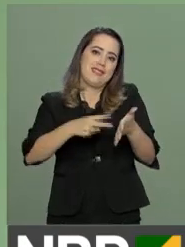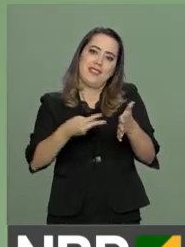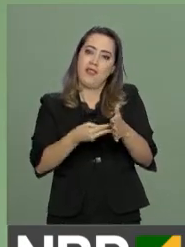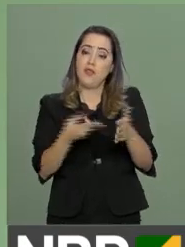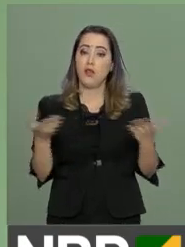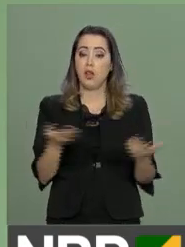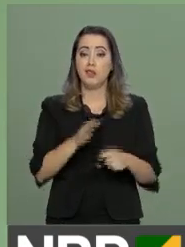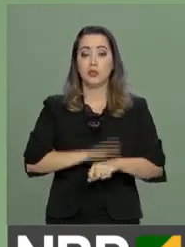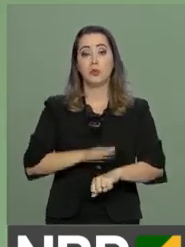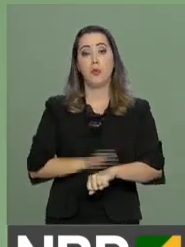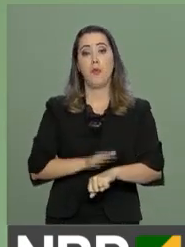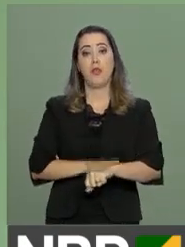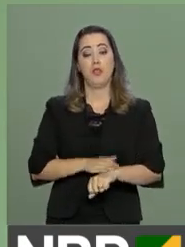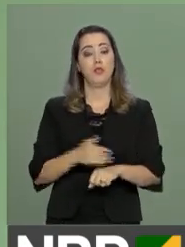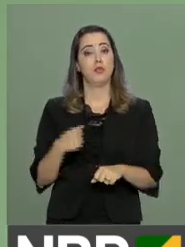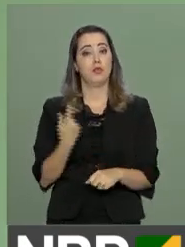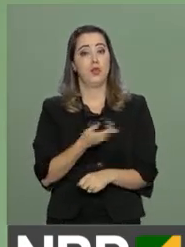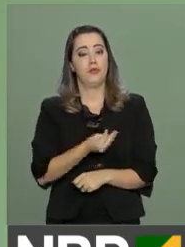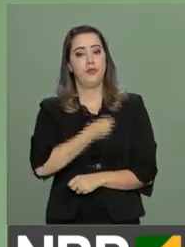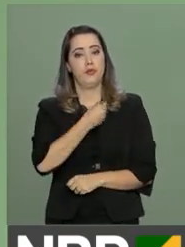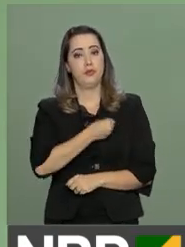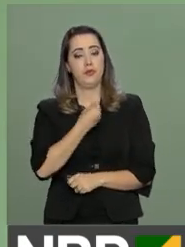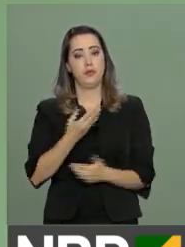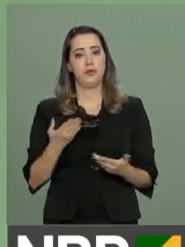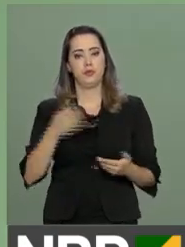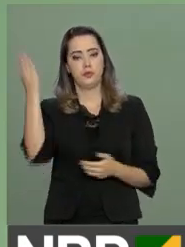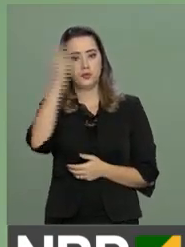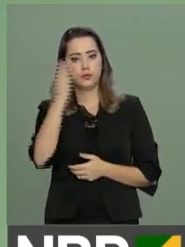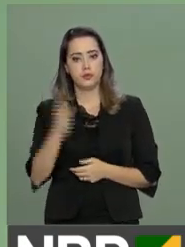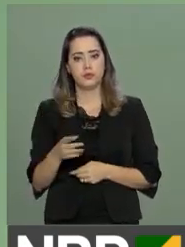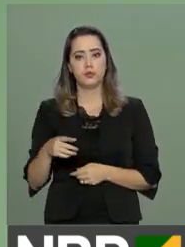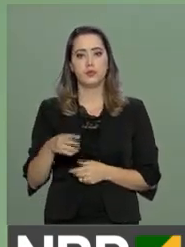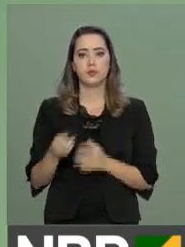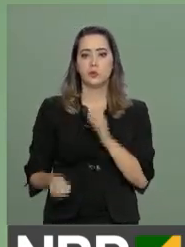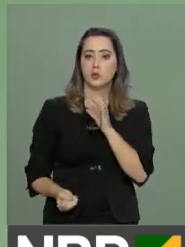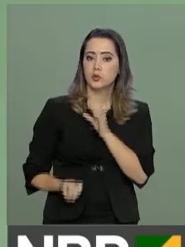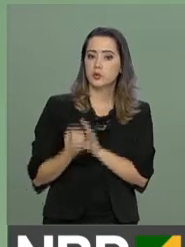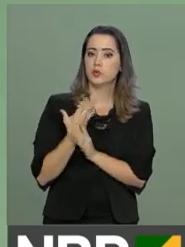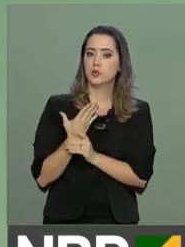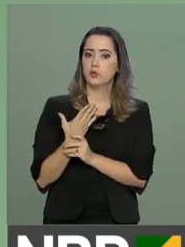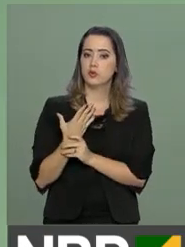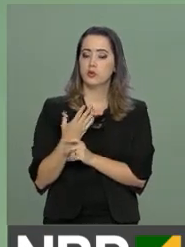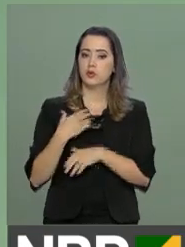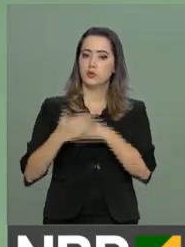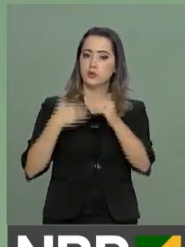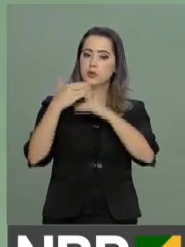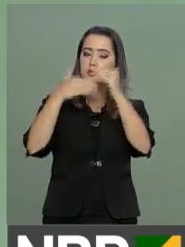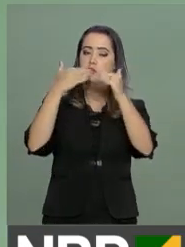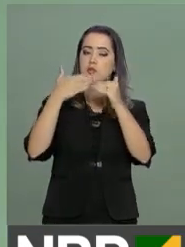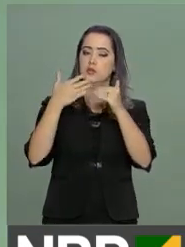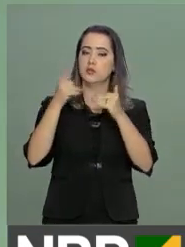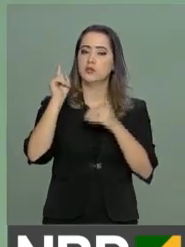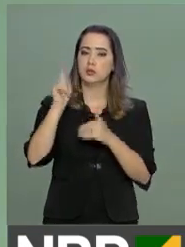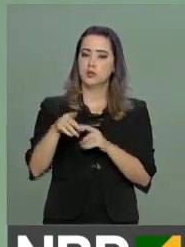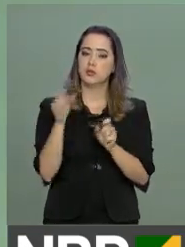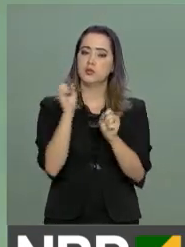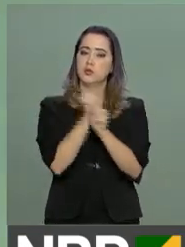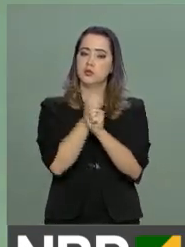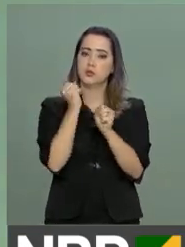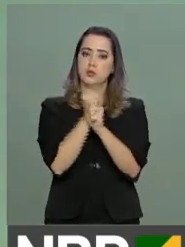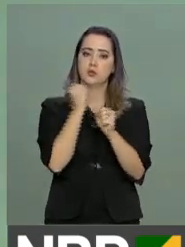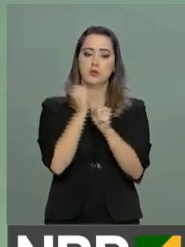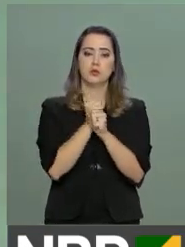do momento que vive o Brasil. Inovar e crescer,